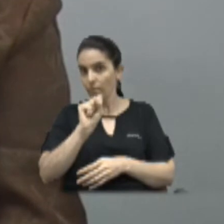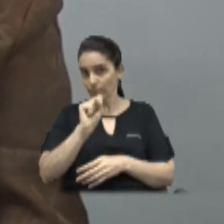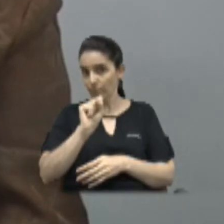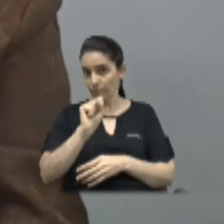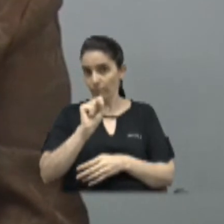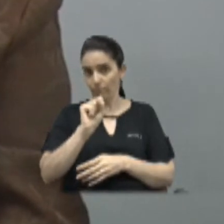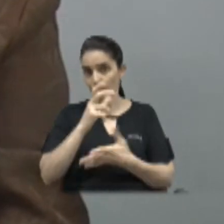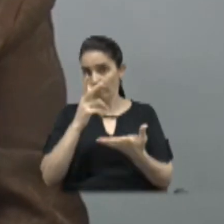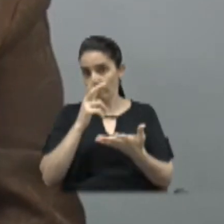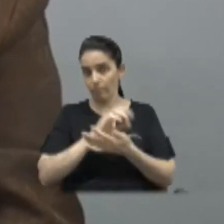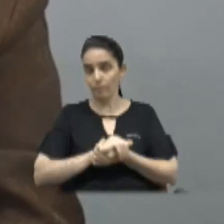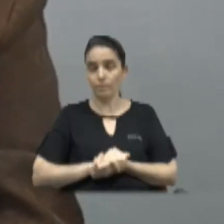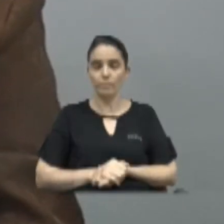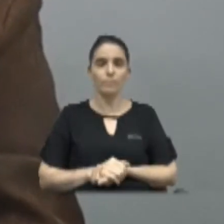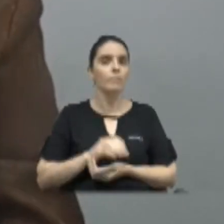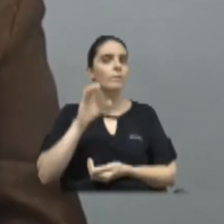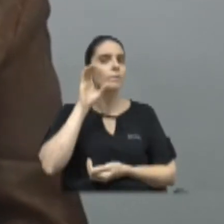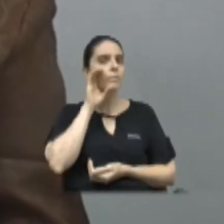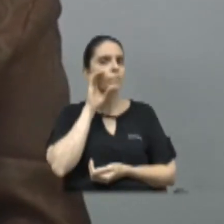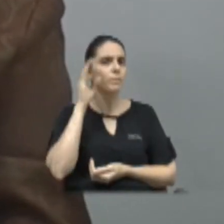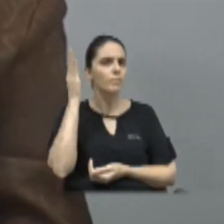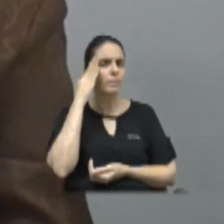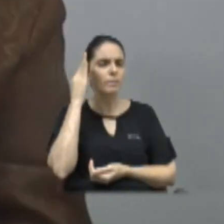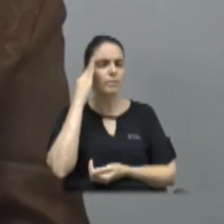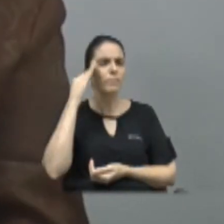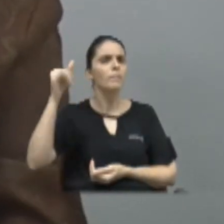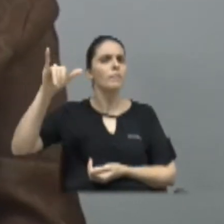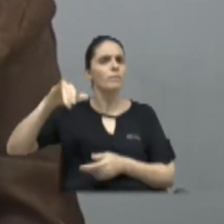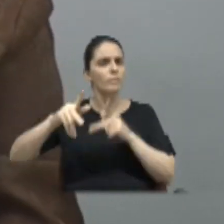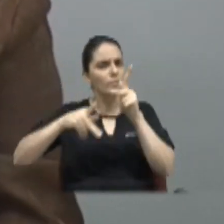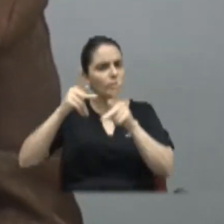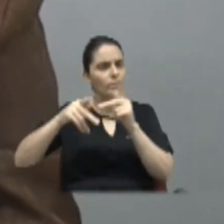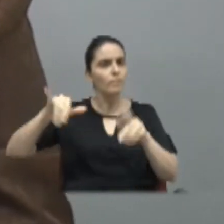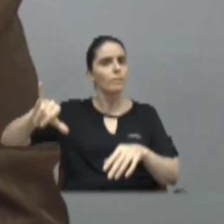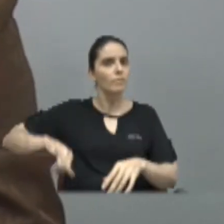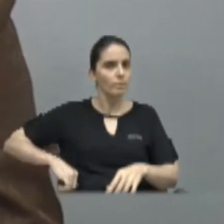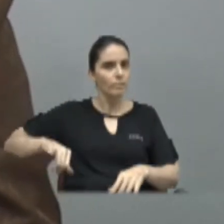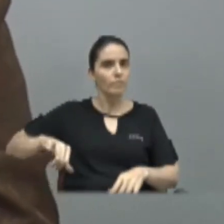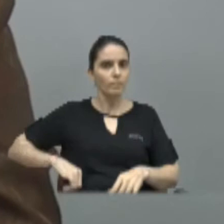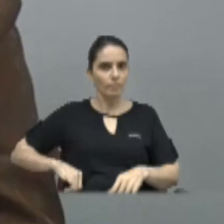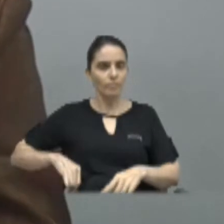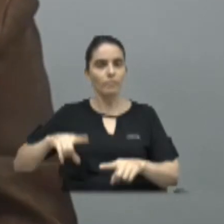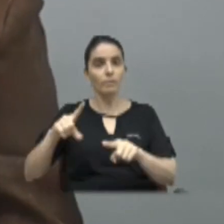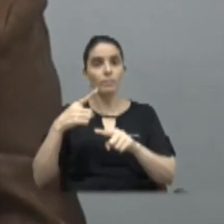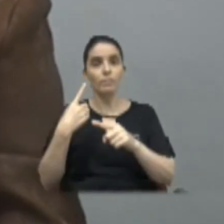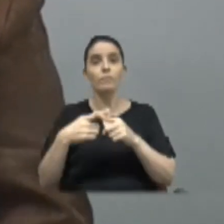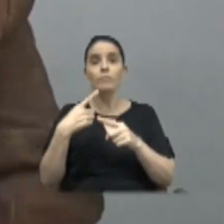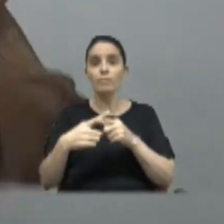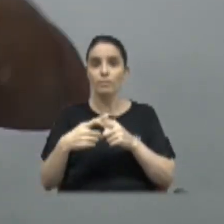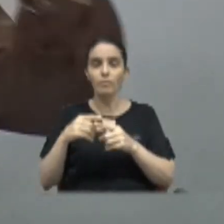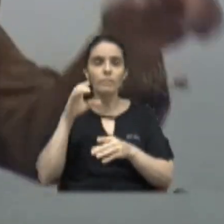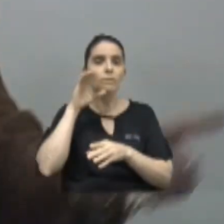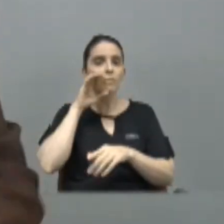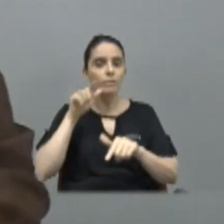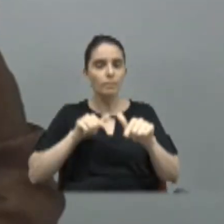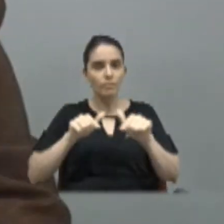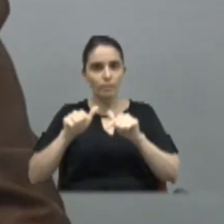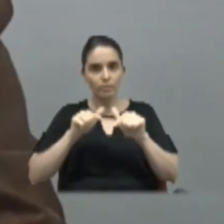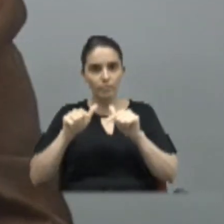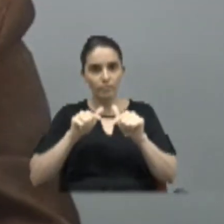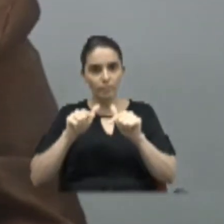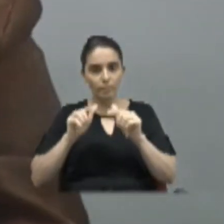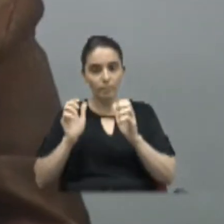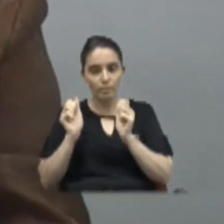Então, eu sei o quanto sofre o povo lá embaixo, porque o meu trabalho é na periferia, eu não trabalho aqui no centro, o meu trabalho